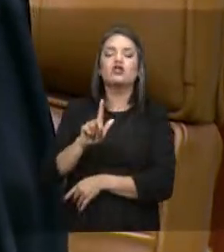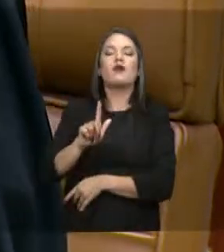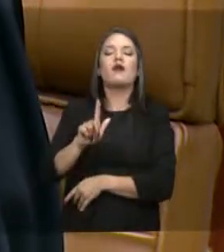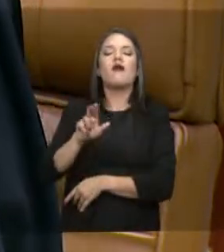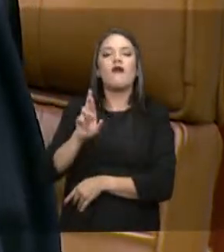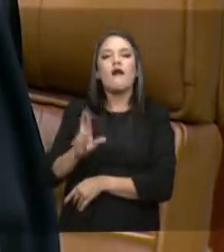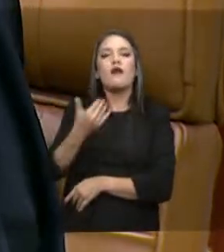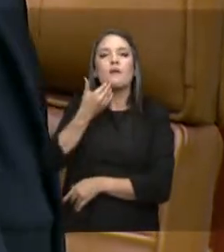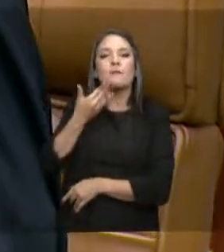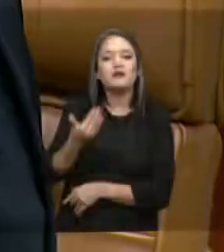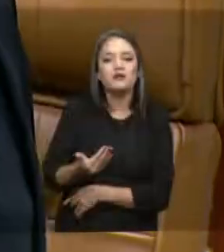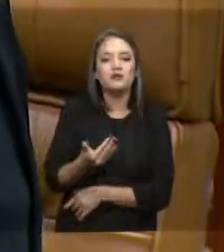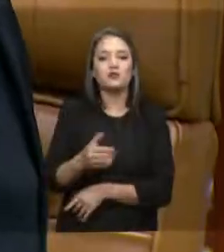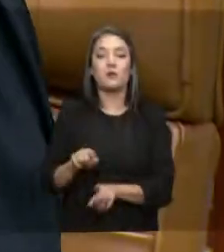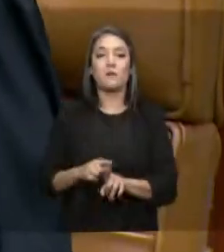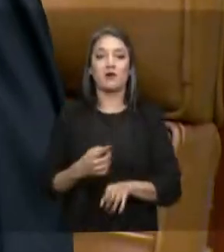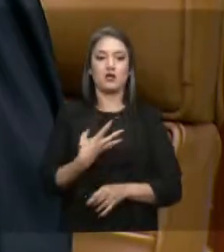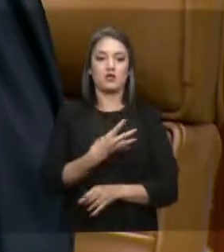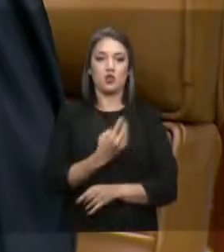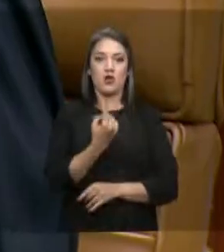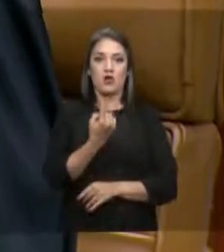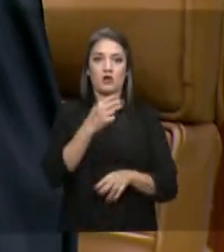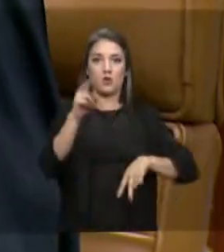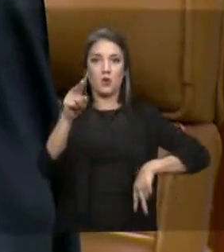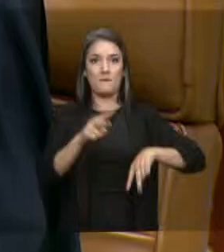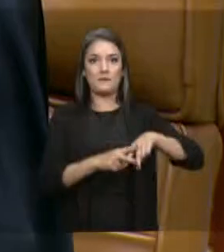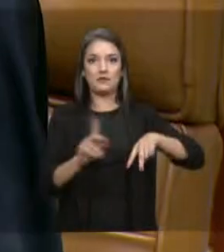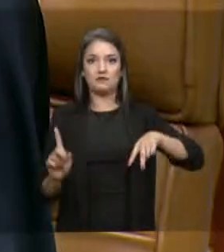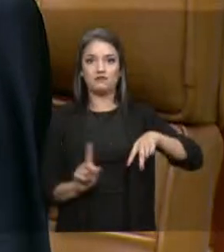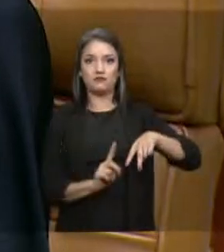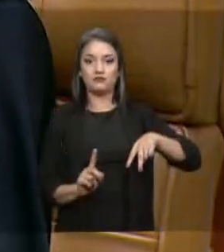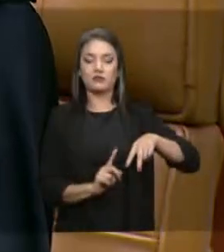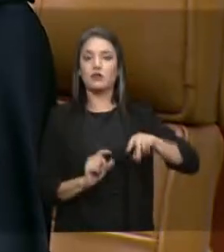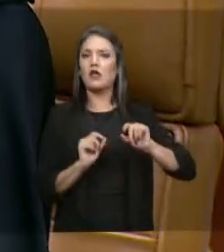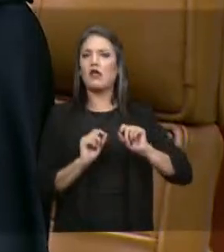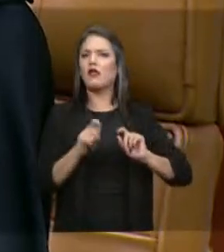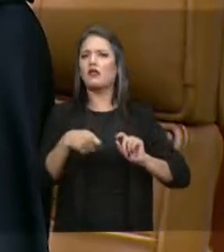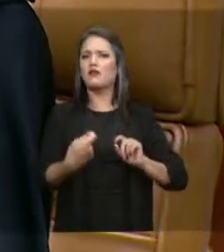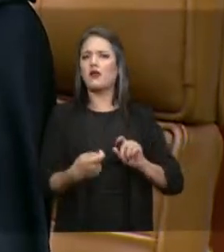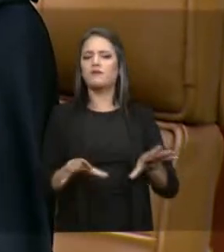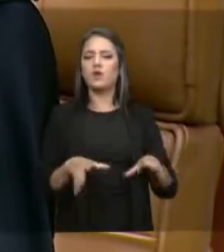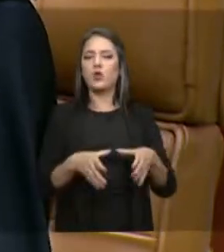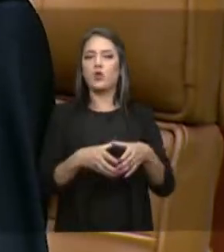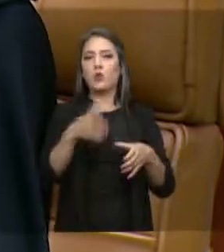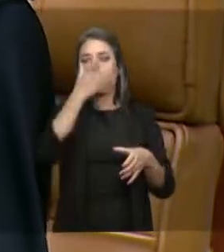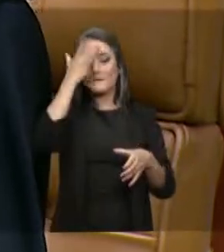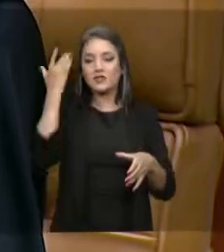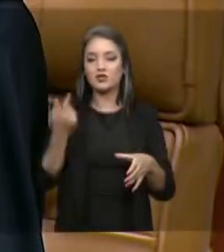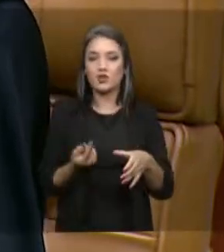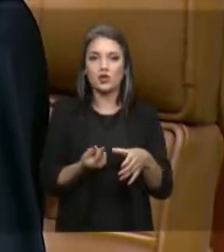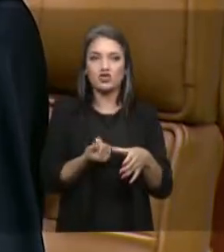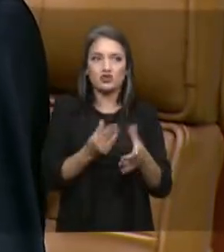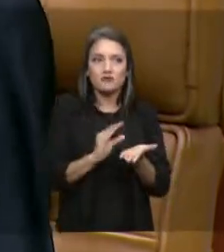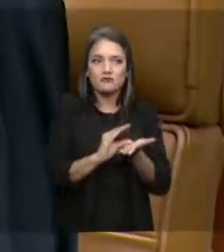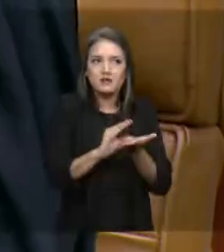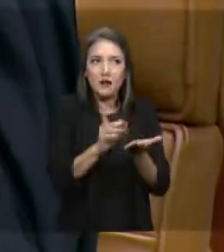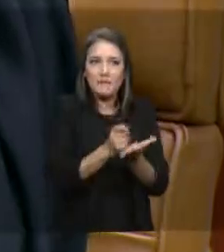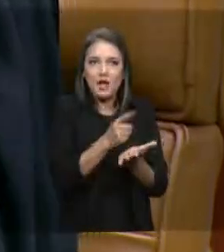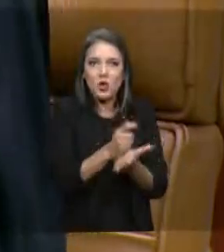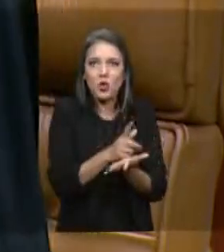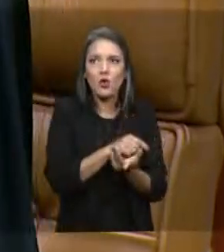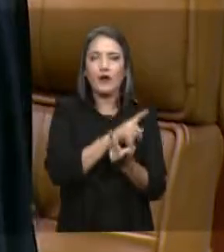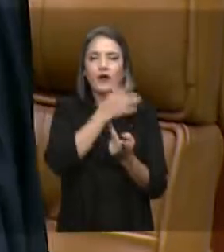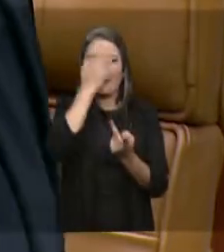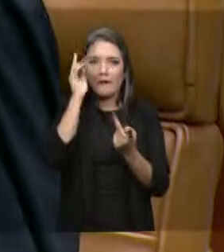mas essas 41 prisões se referem exatamente aos financiadores e aos autores intelectuais